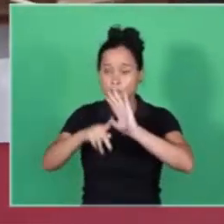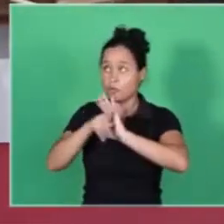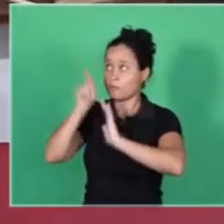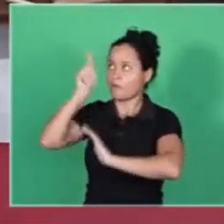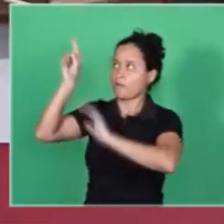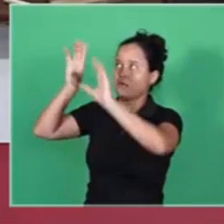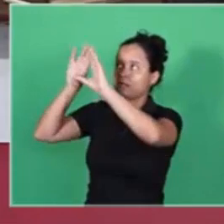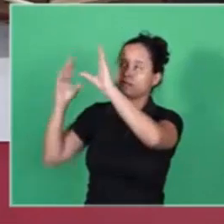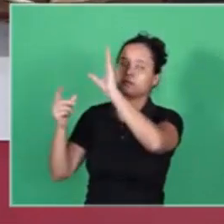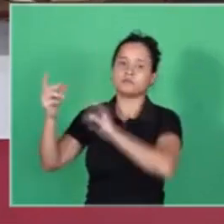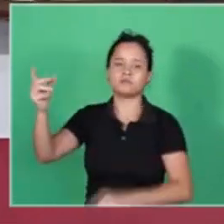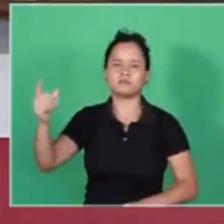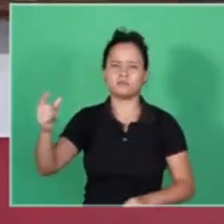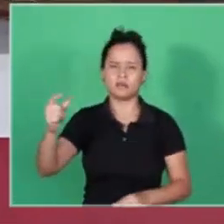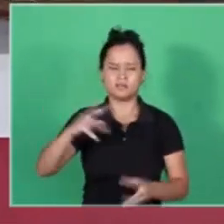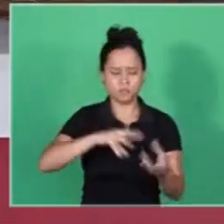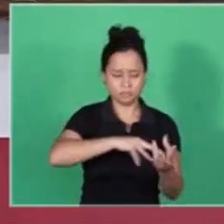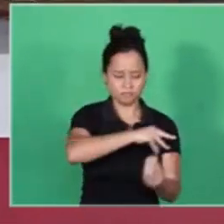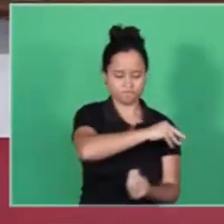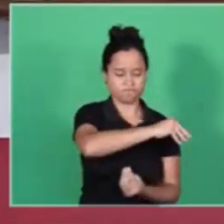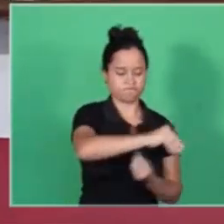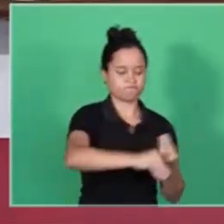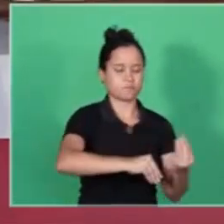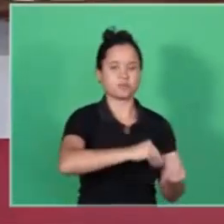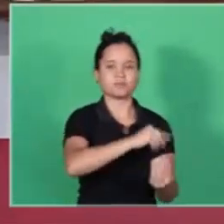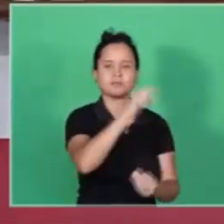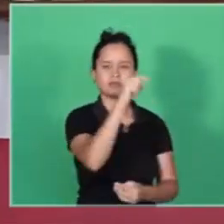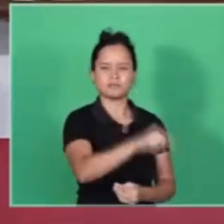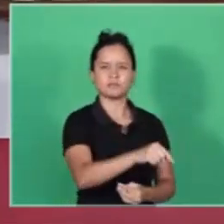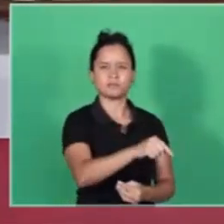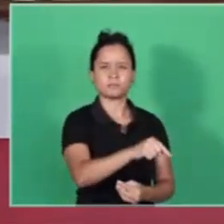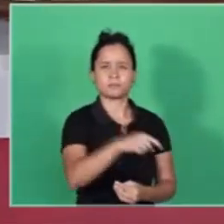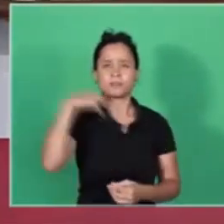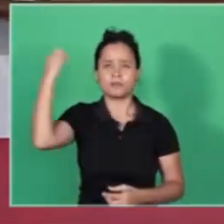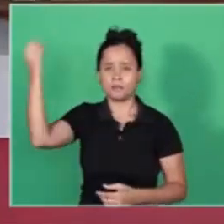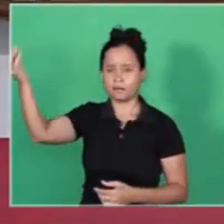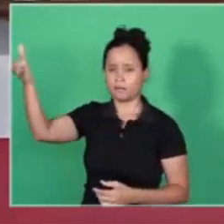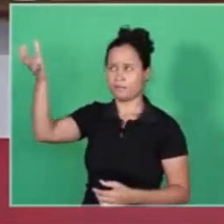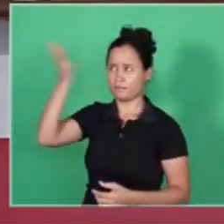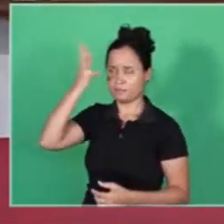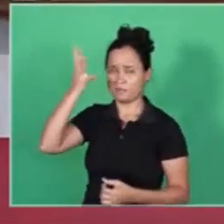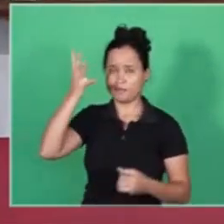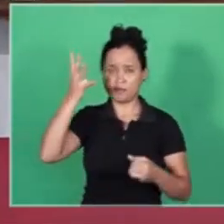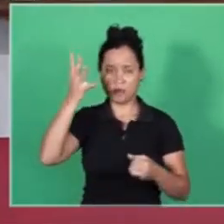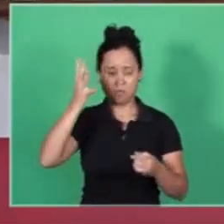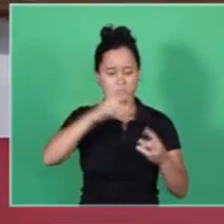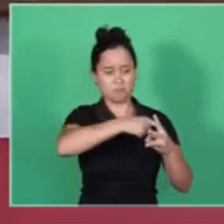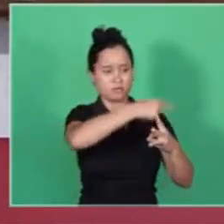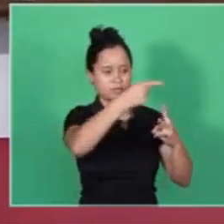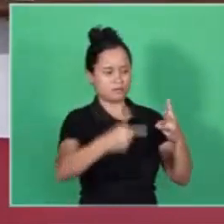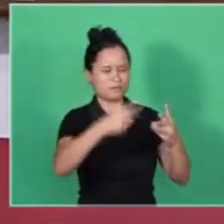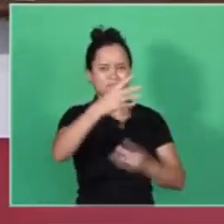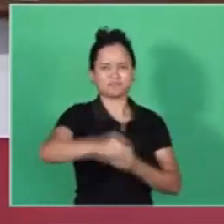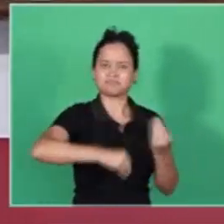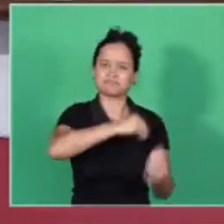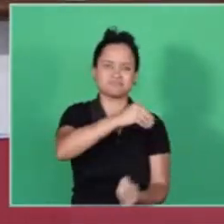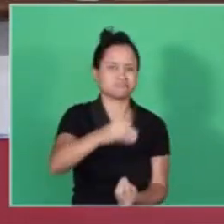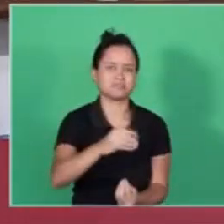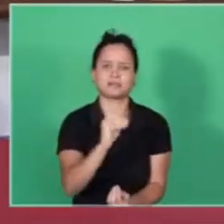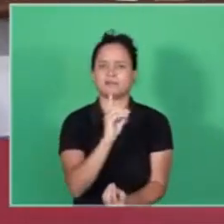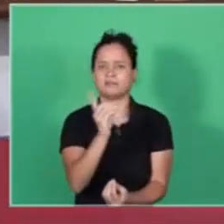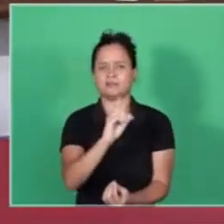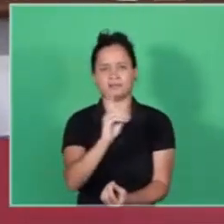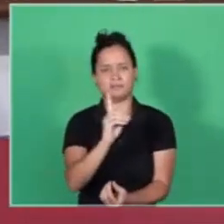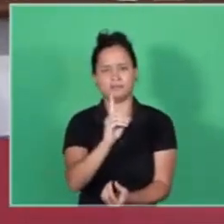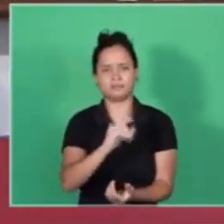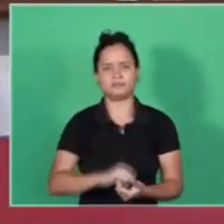isso aqui. Revelação. Não se mistura com isso aqui. Não tem como. Os